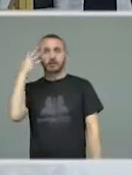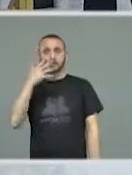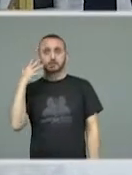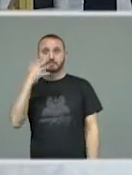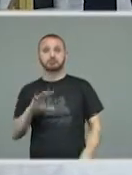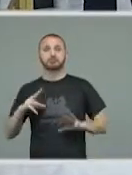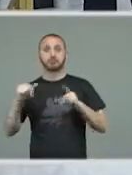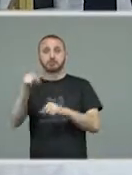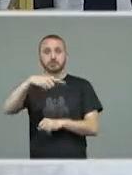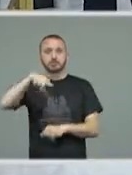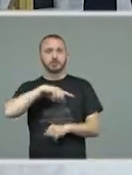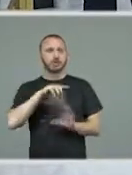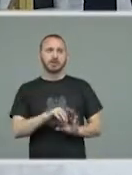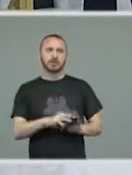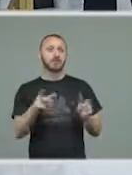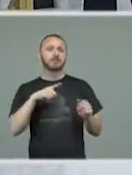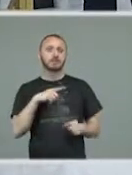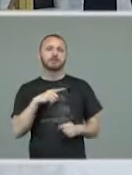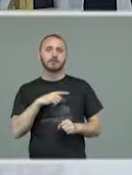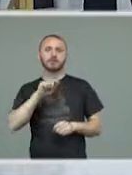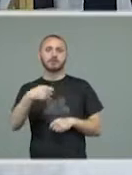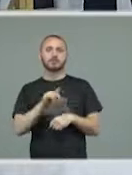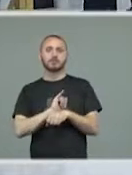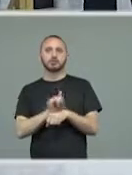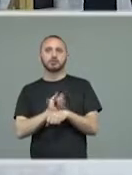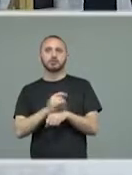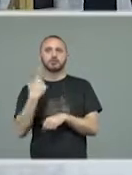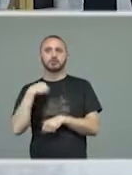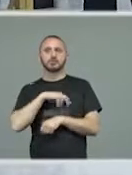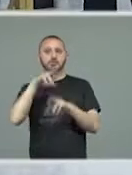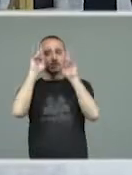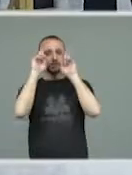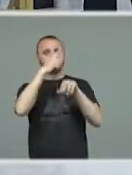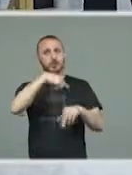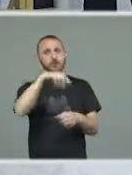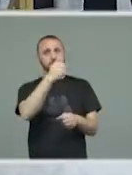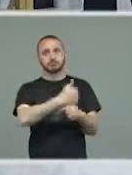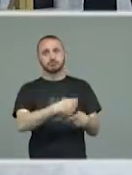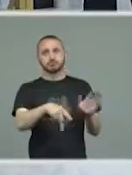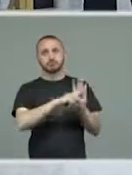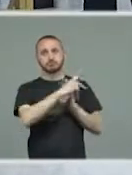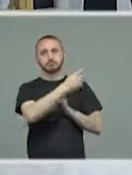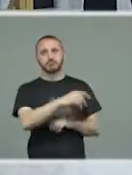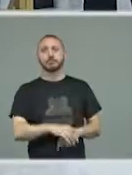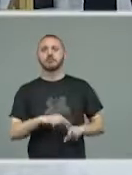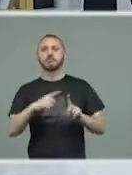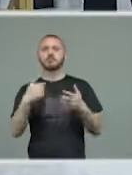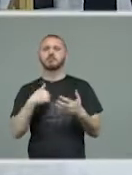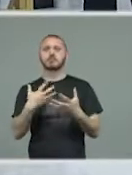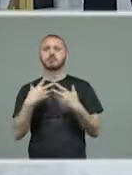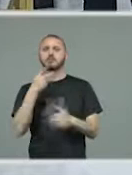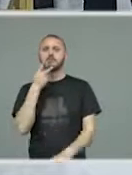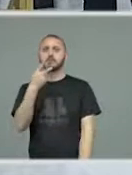devidos pregadores autorizarem, é verdade, né? A gente sempre respeita os direitos autorais. Mas o que eu quero